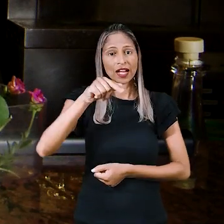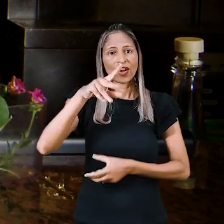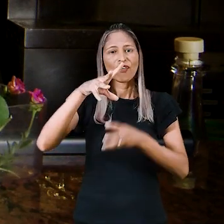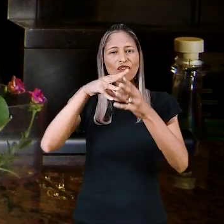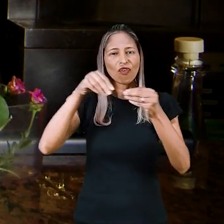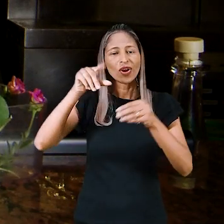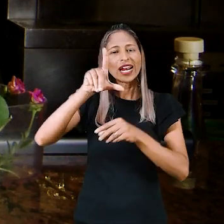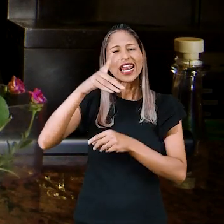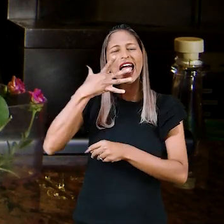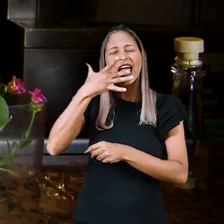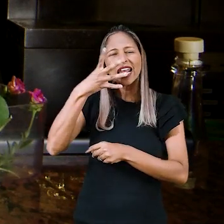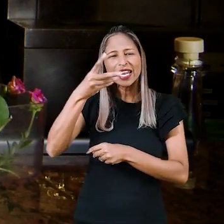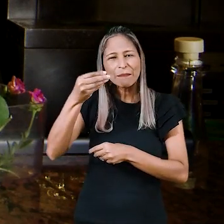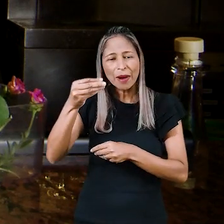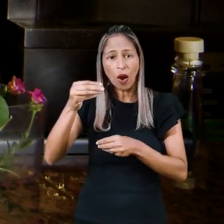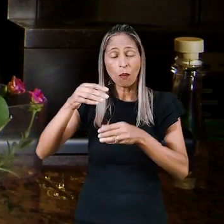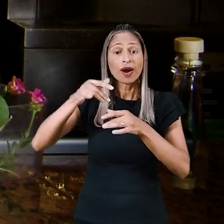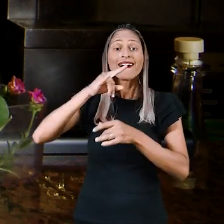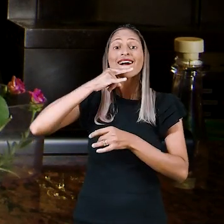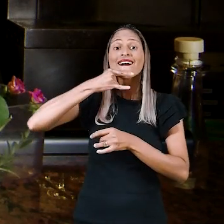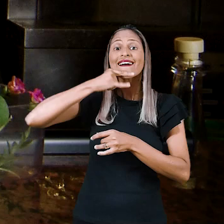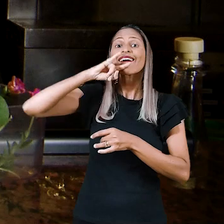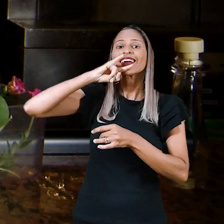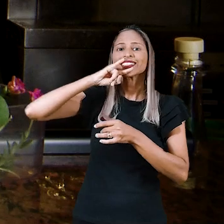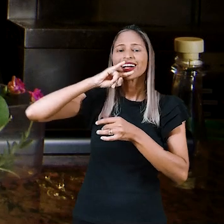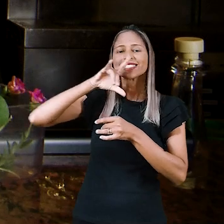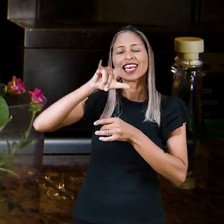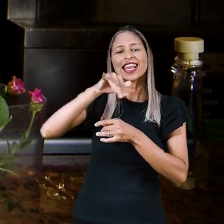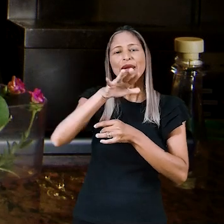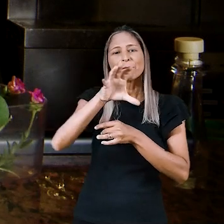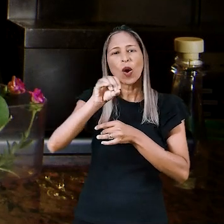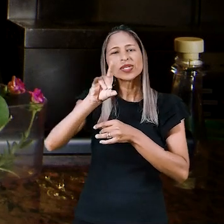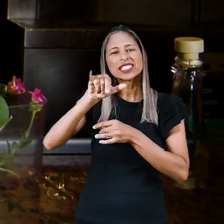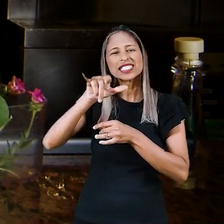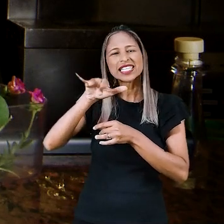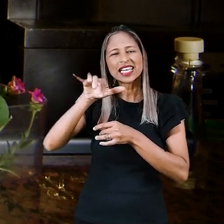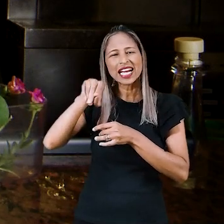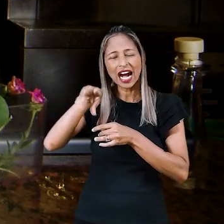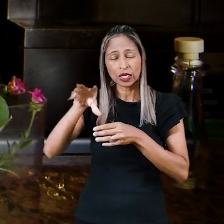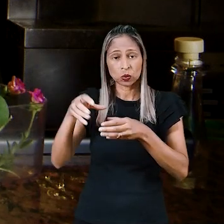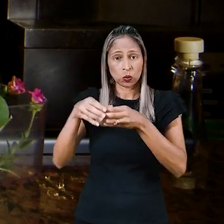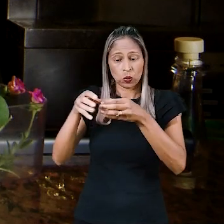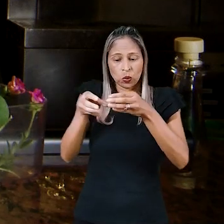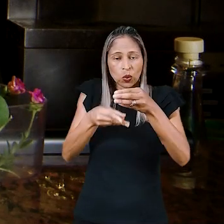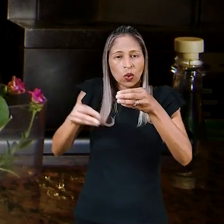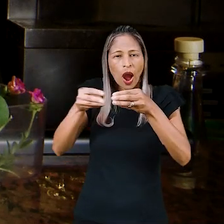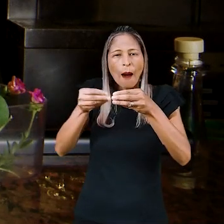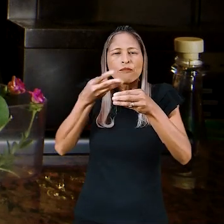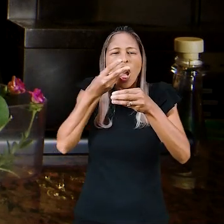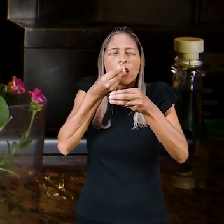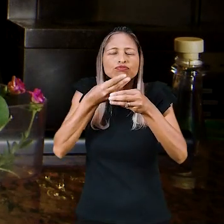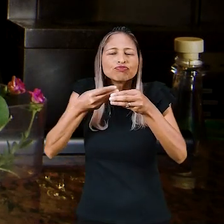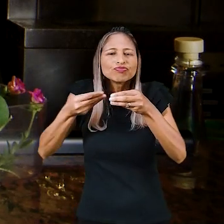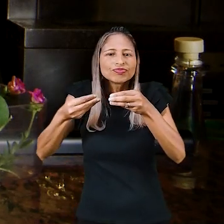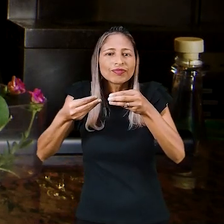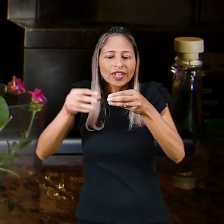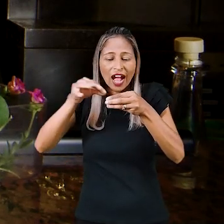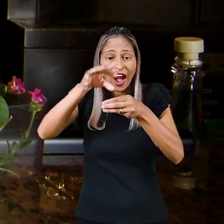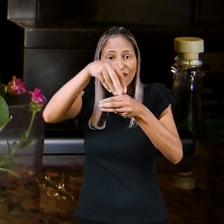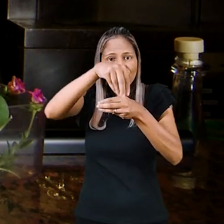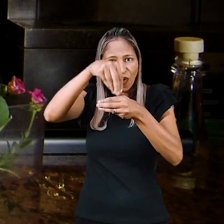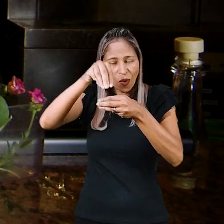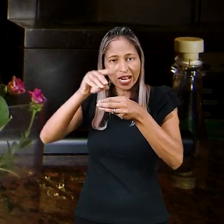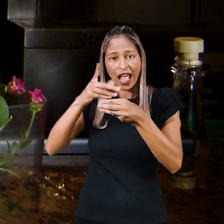Aqui eu tenho folha de limoeiro infusionado na cachaça com casca de limão siciliano. A casca eu trouxe para dar mais citricidade.